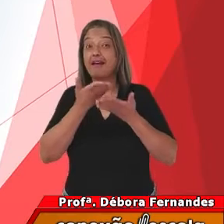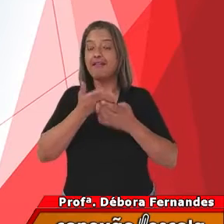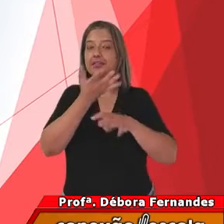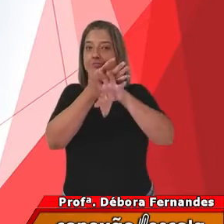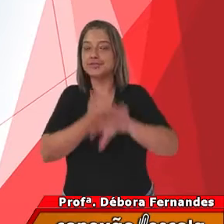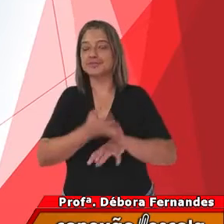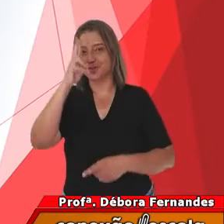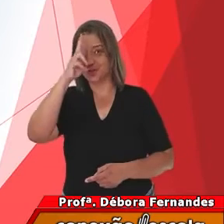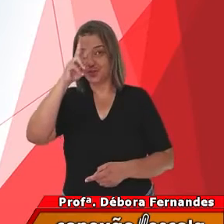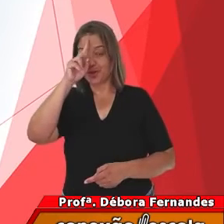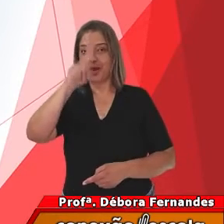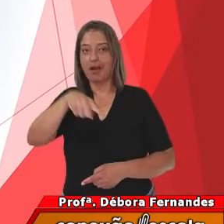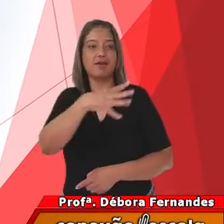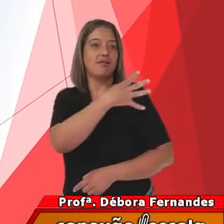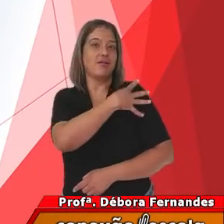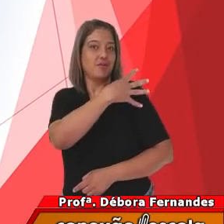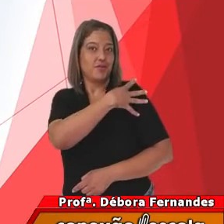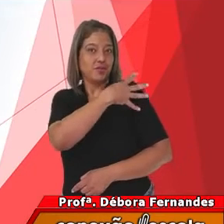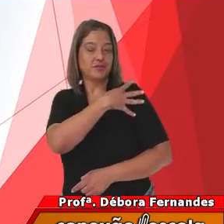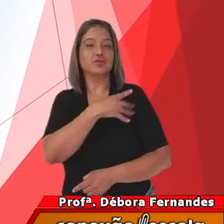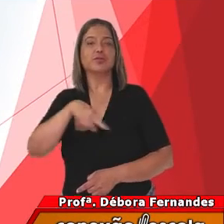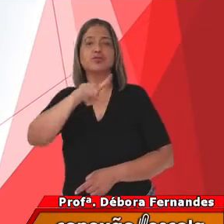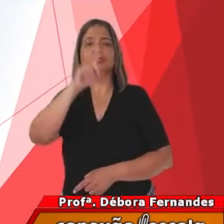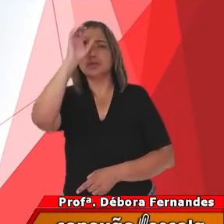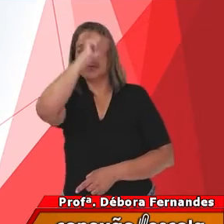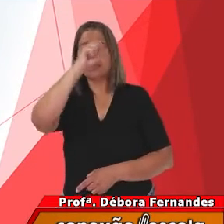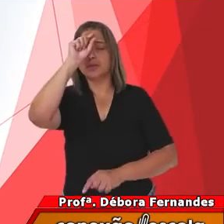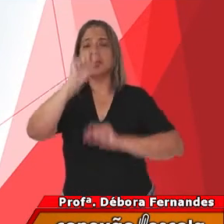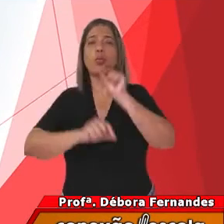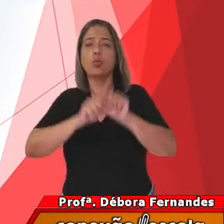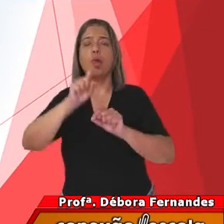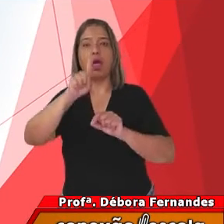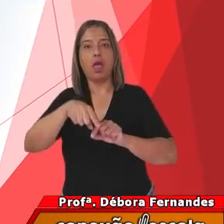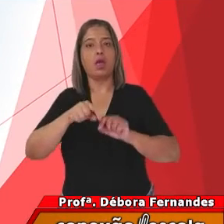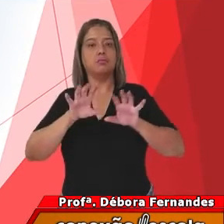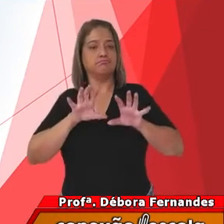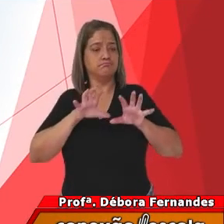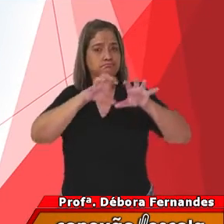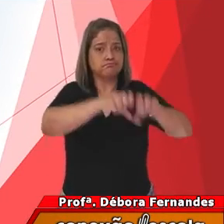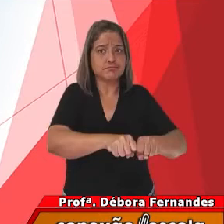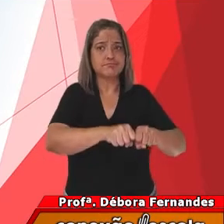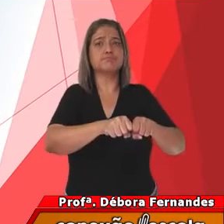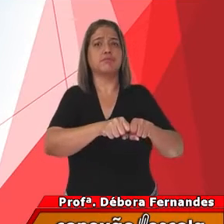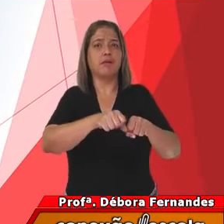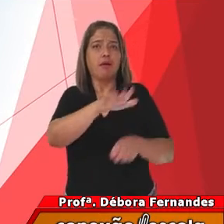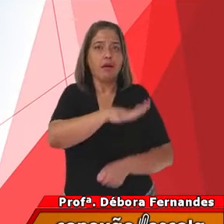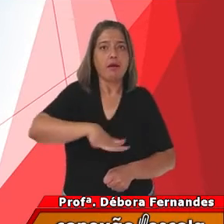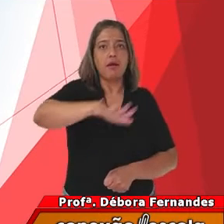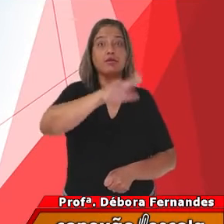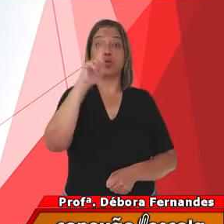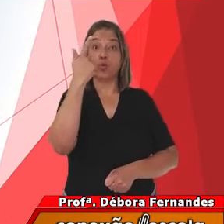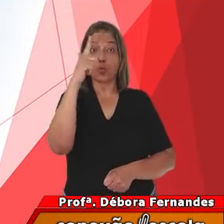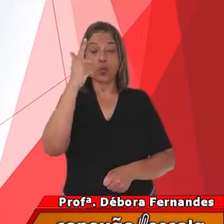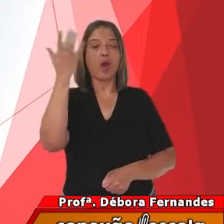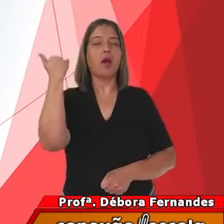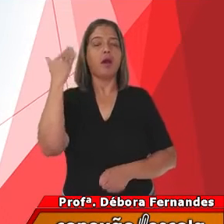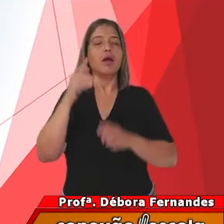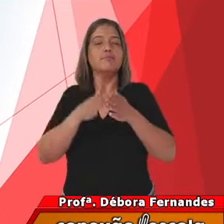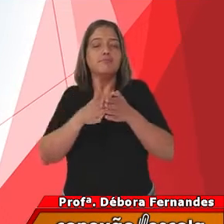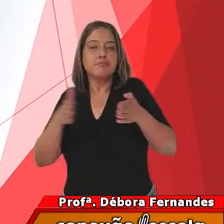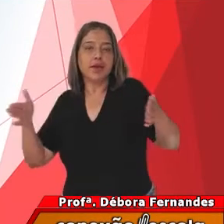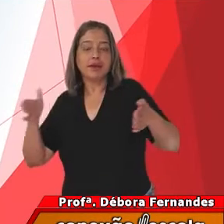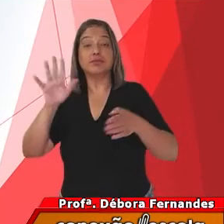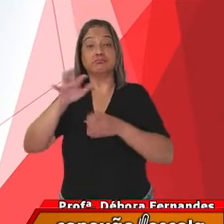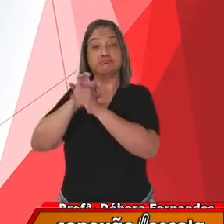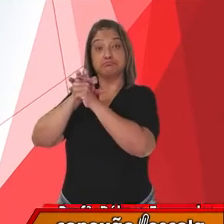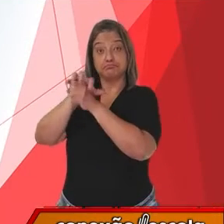do 4º ano, estudaremos sobre a ocupação do território goiano no período colonial.